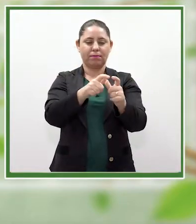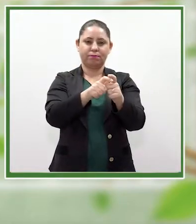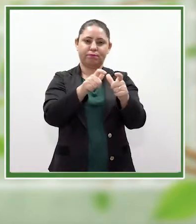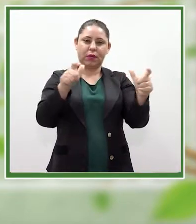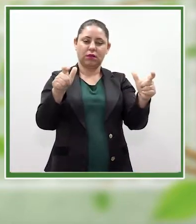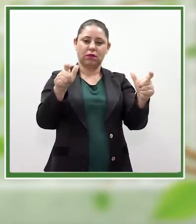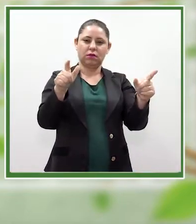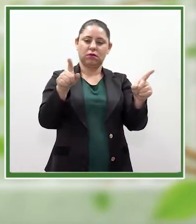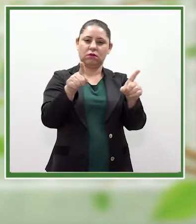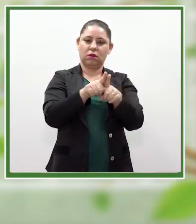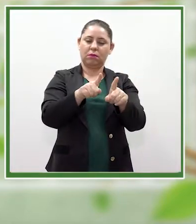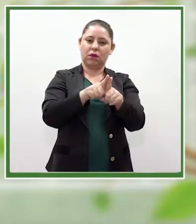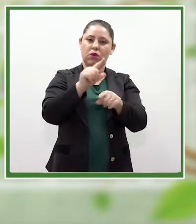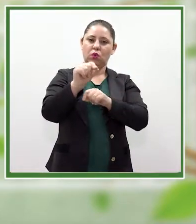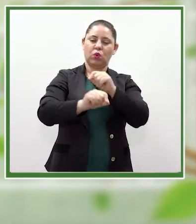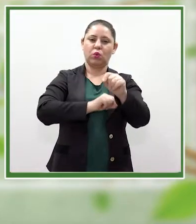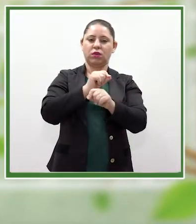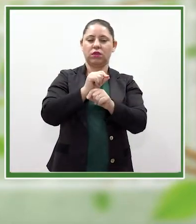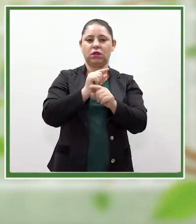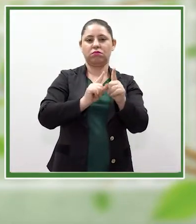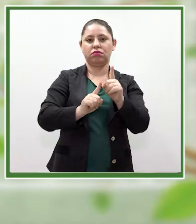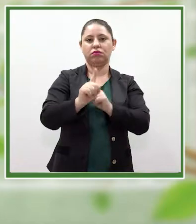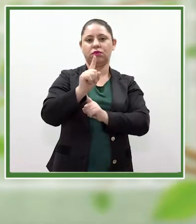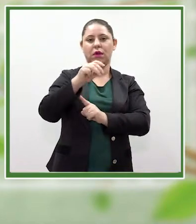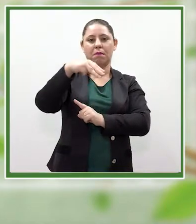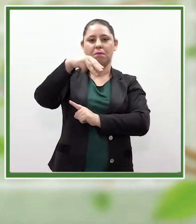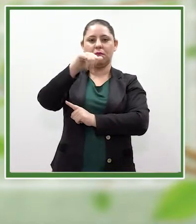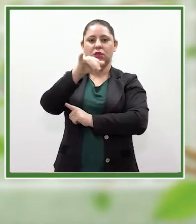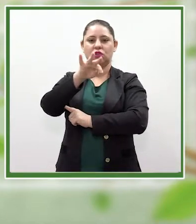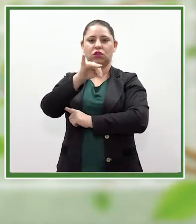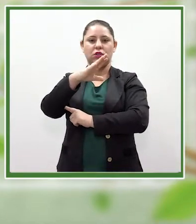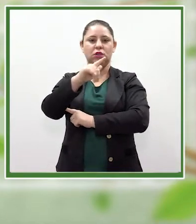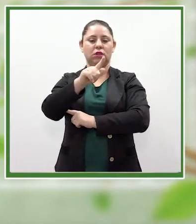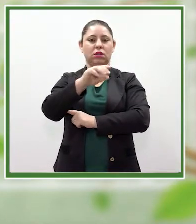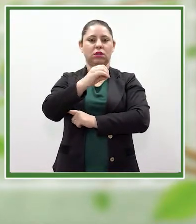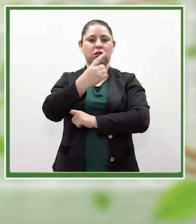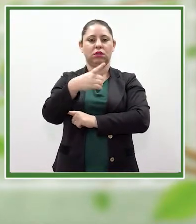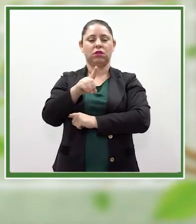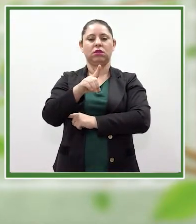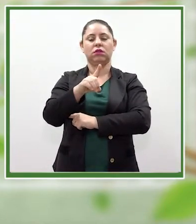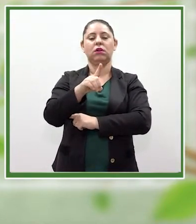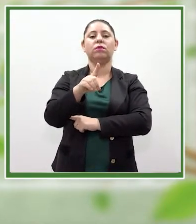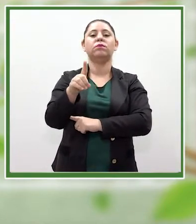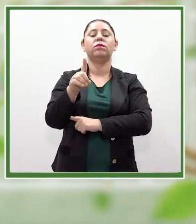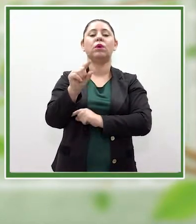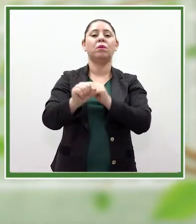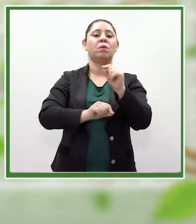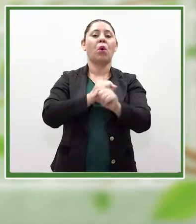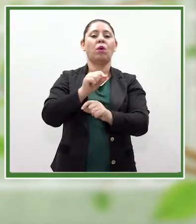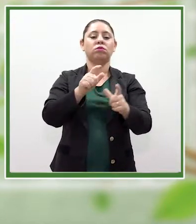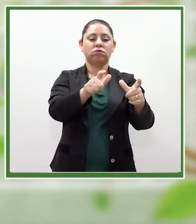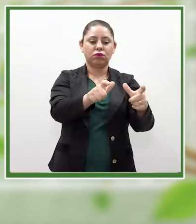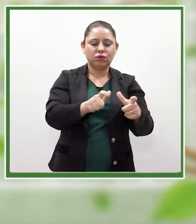reforçou o seu compromisso, né, aumentando os níveis de mitigação para